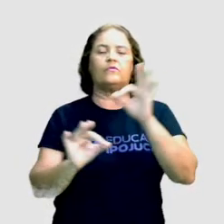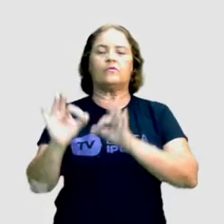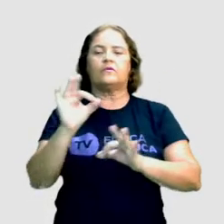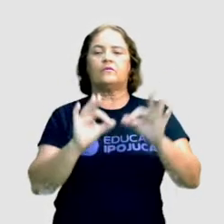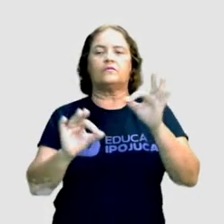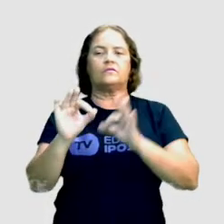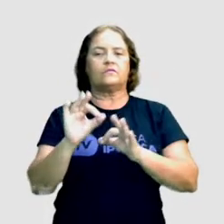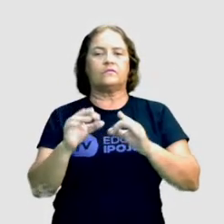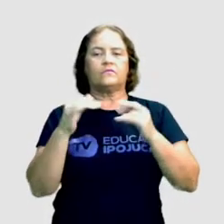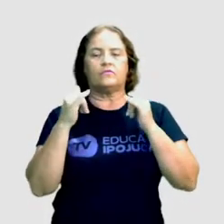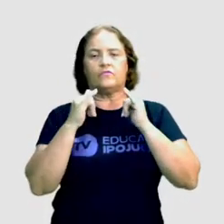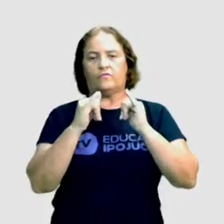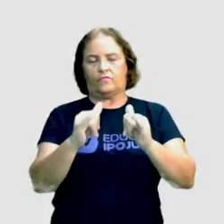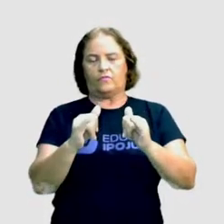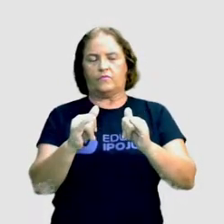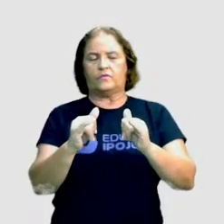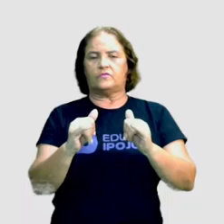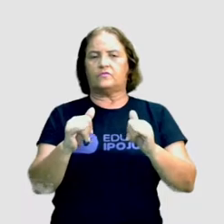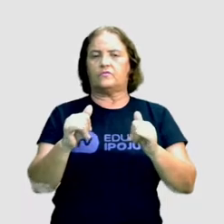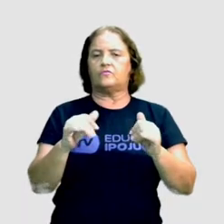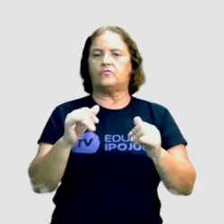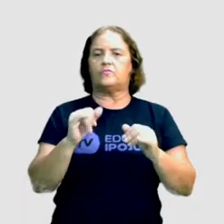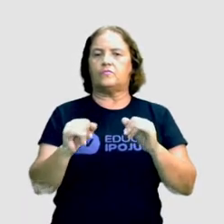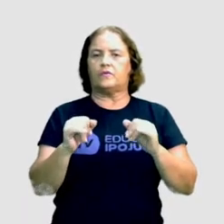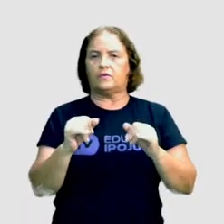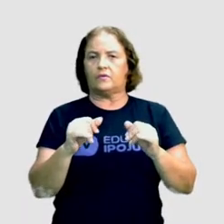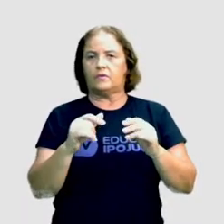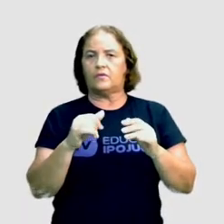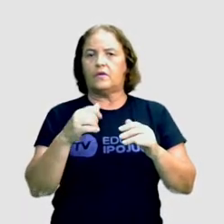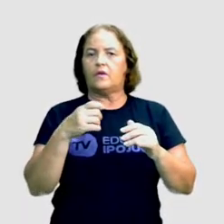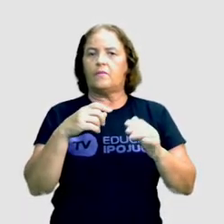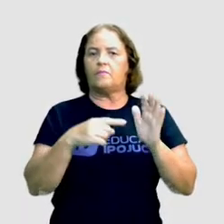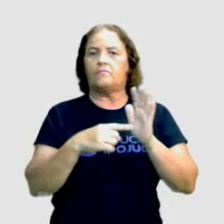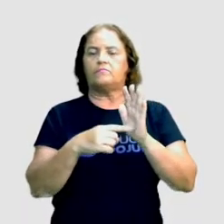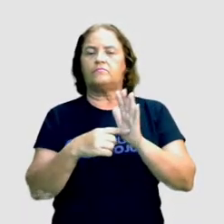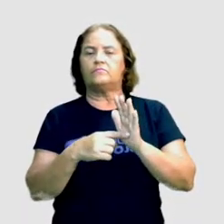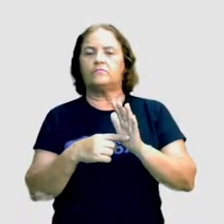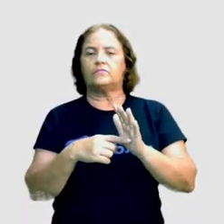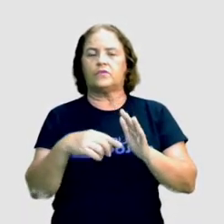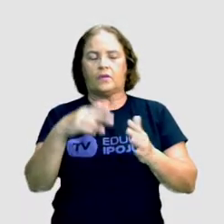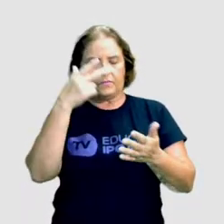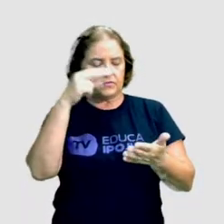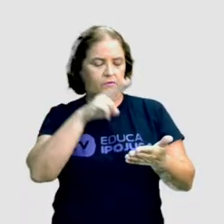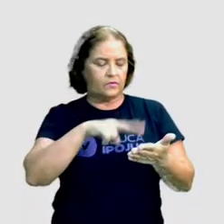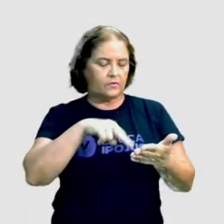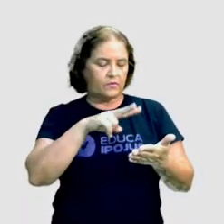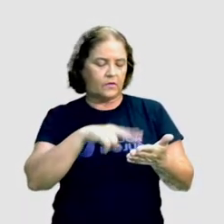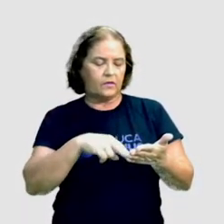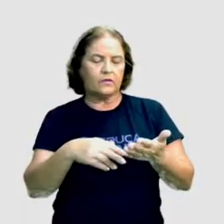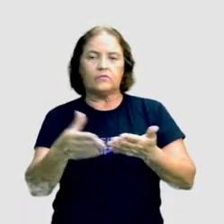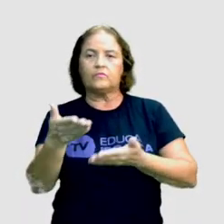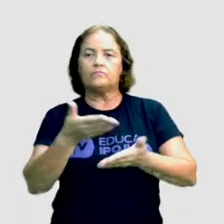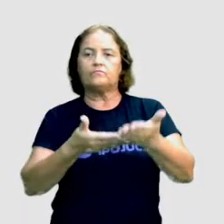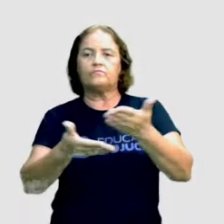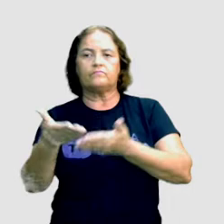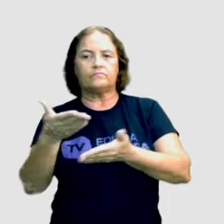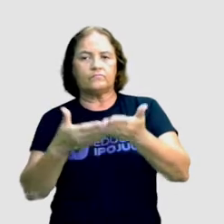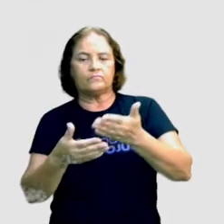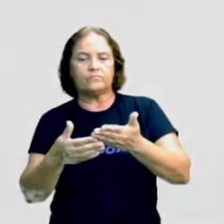critérios ou recortes para posterior envio ao público leitor por meio de compartilhamento em